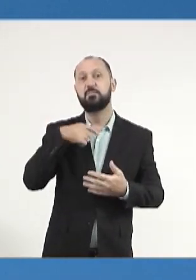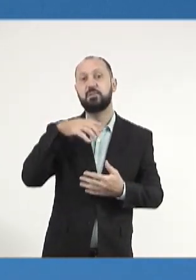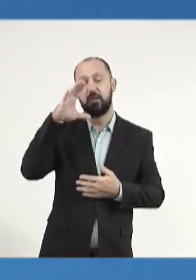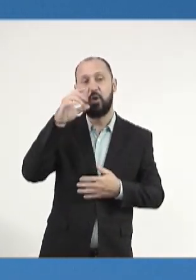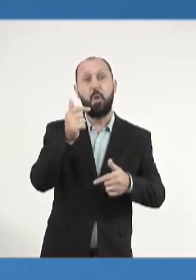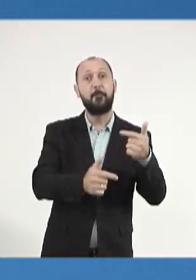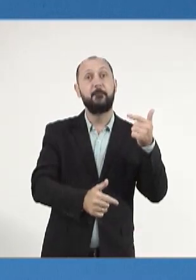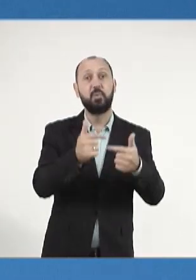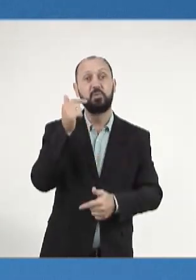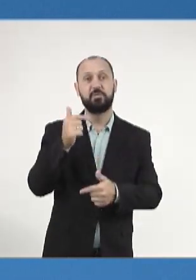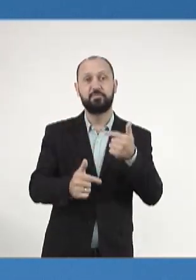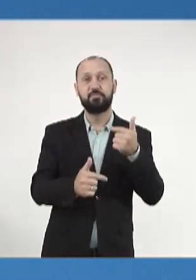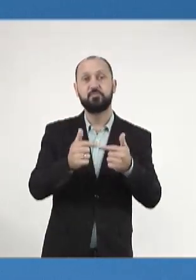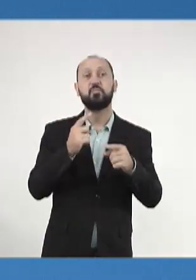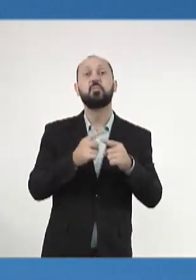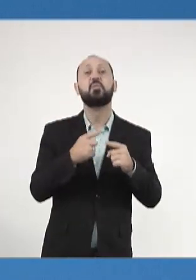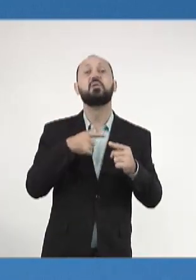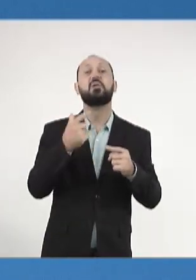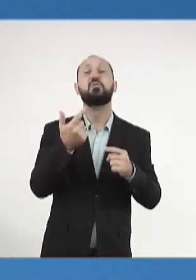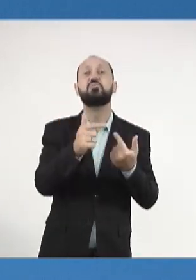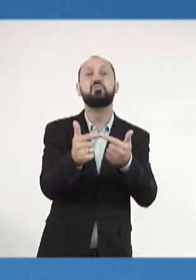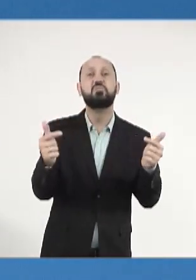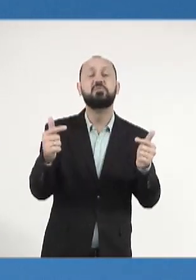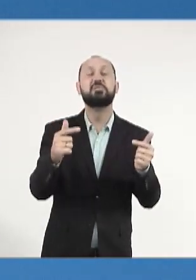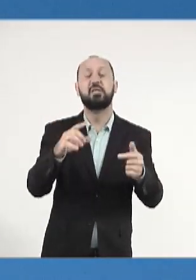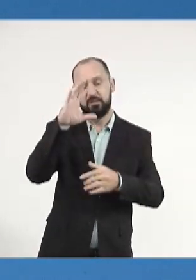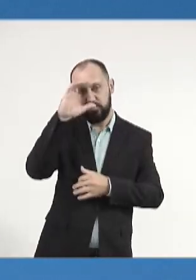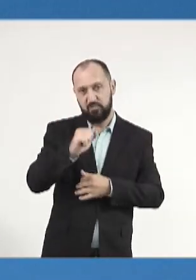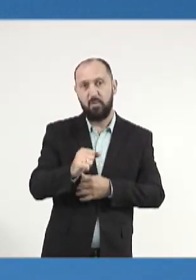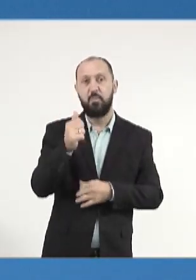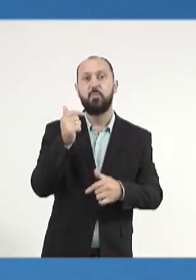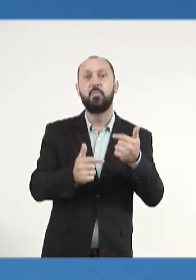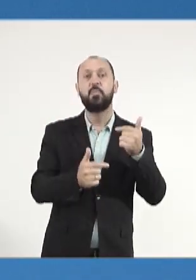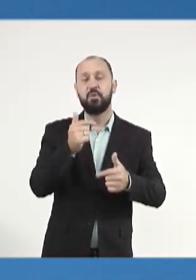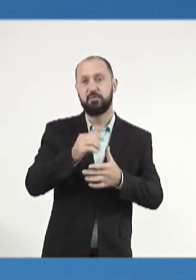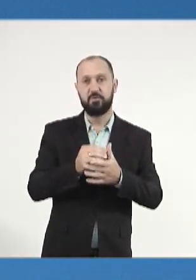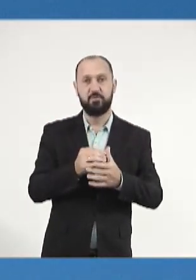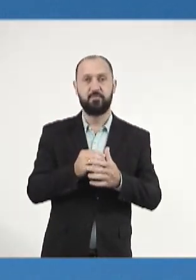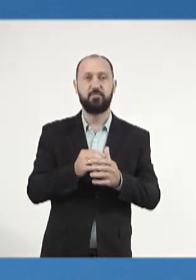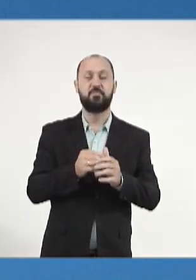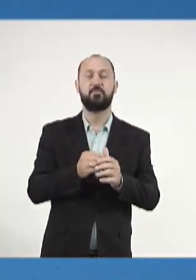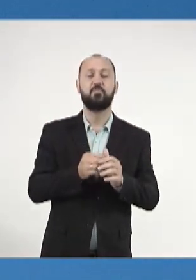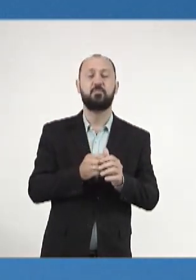decisão política. Por que não tem decisão política? Não adianta vir aqui,